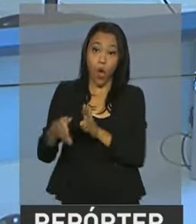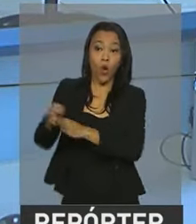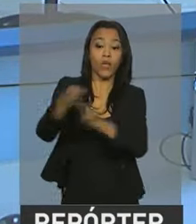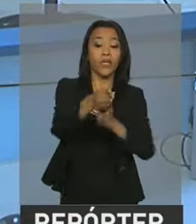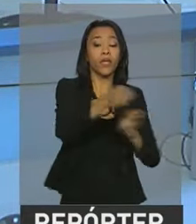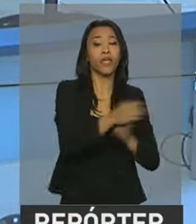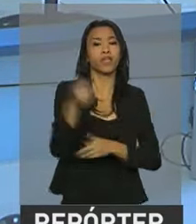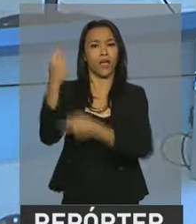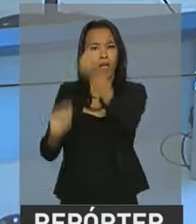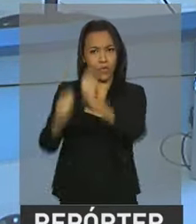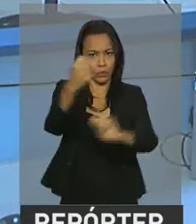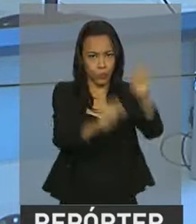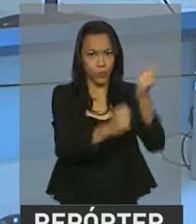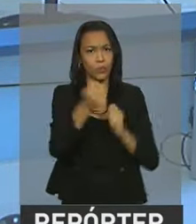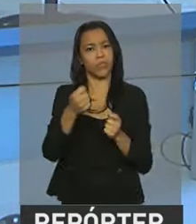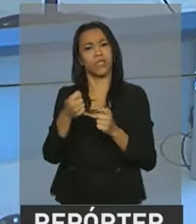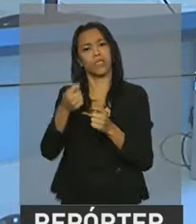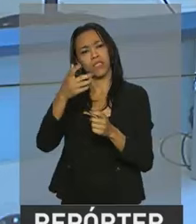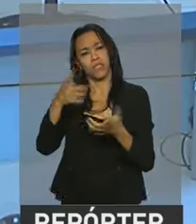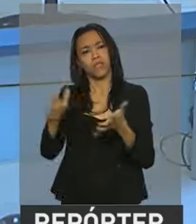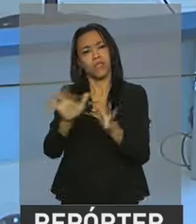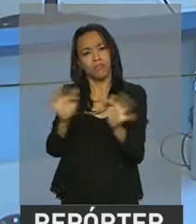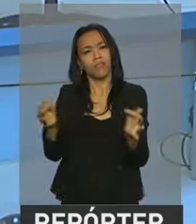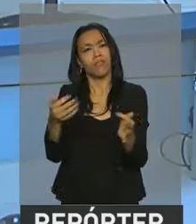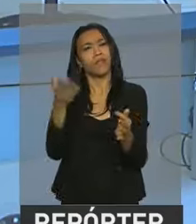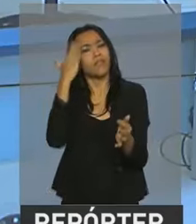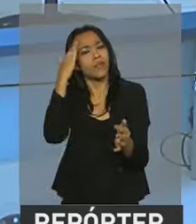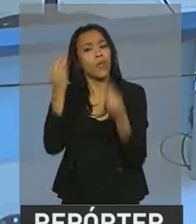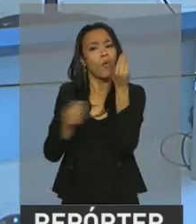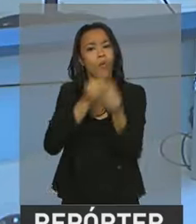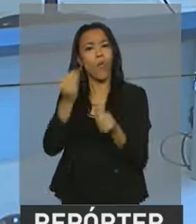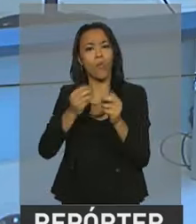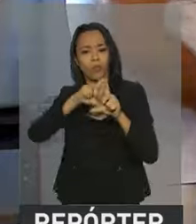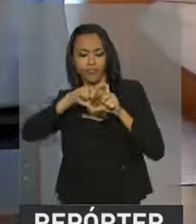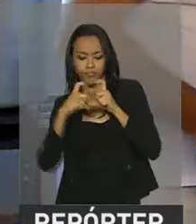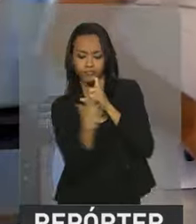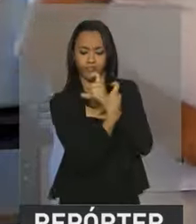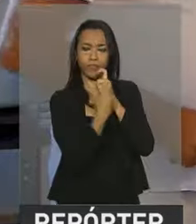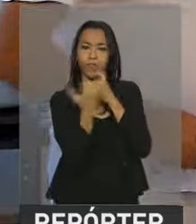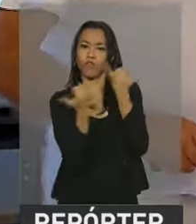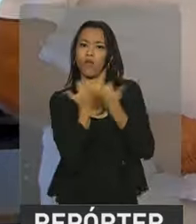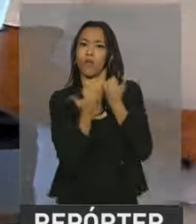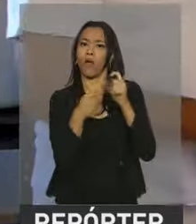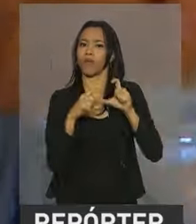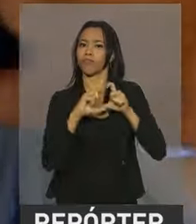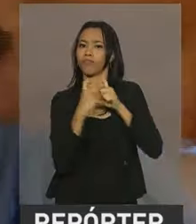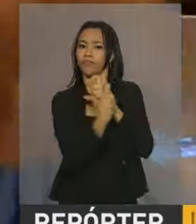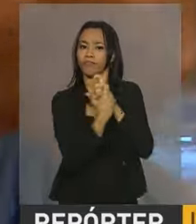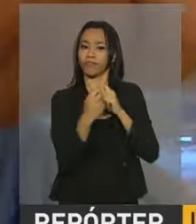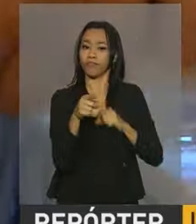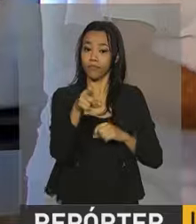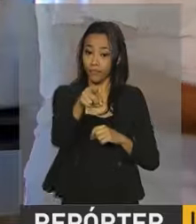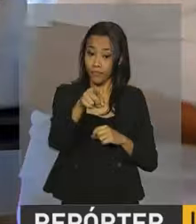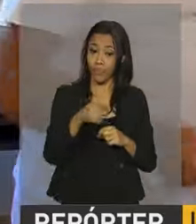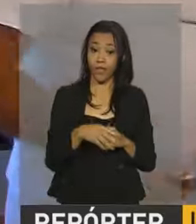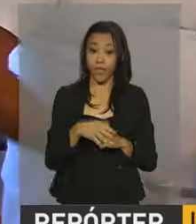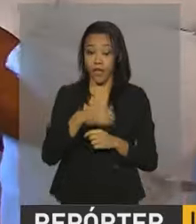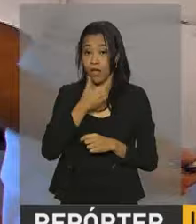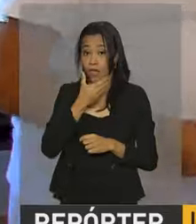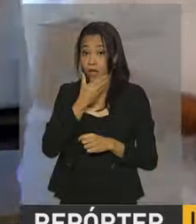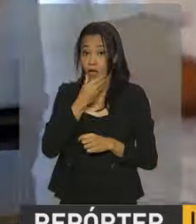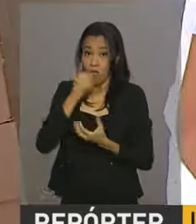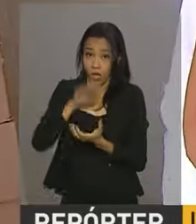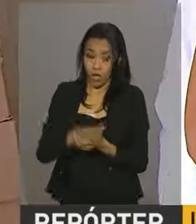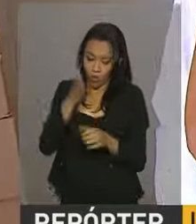pequenos produtores a rotularem os alimentos da maneira correta oido funcionária